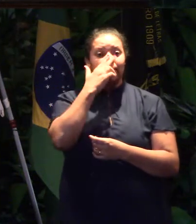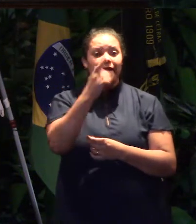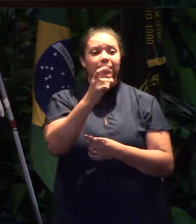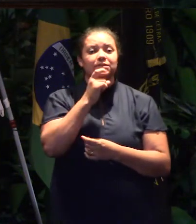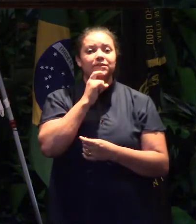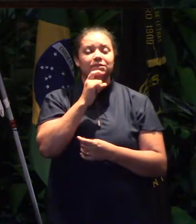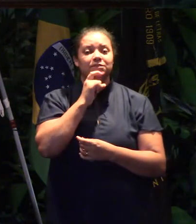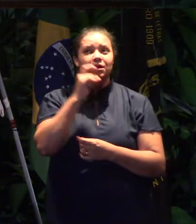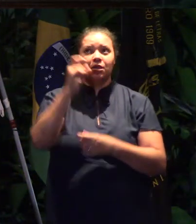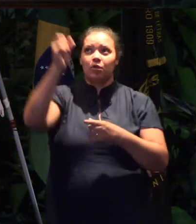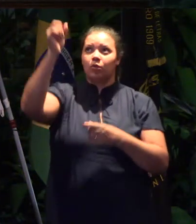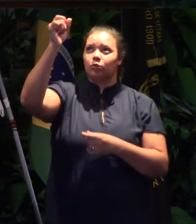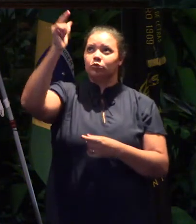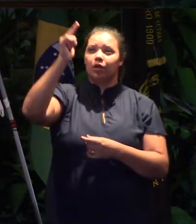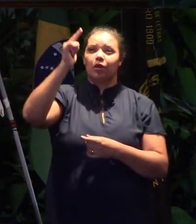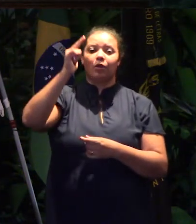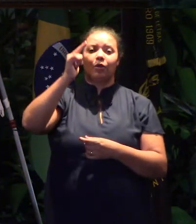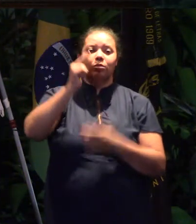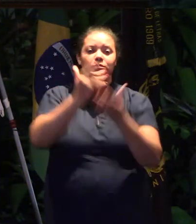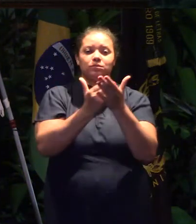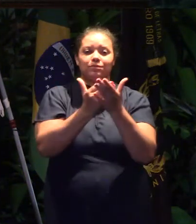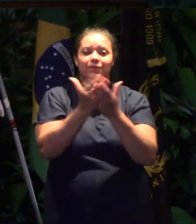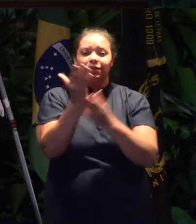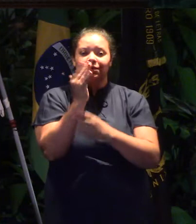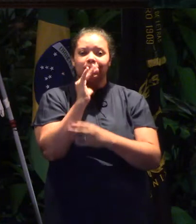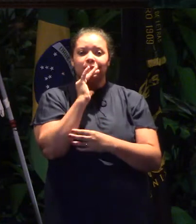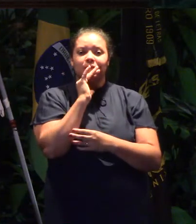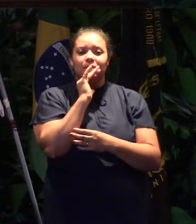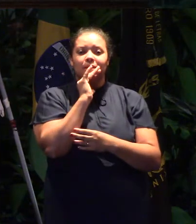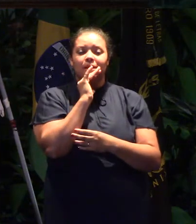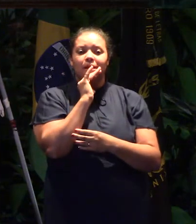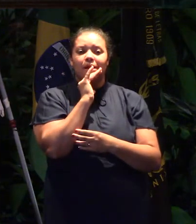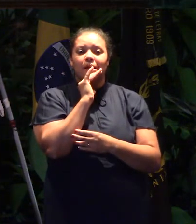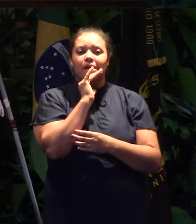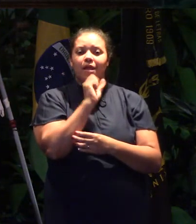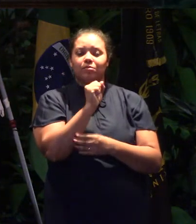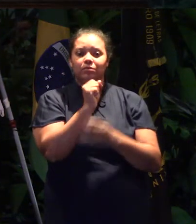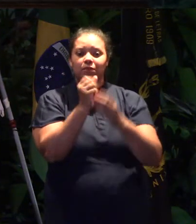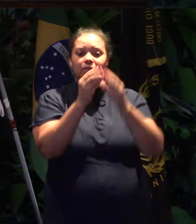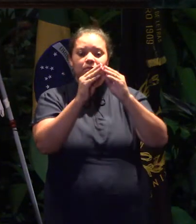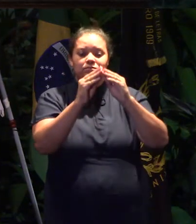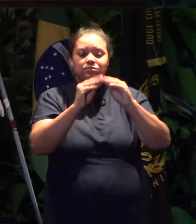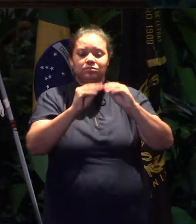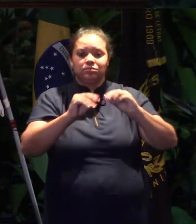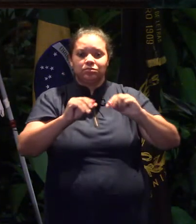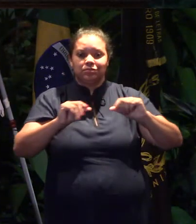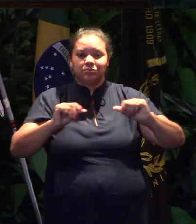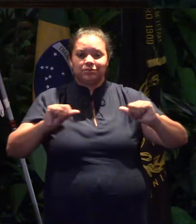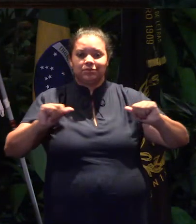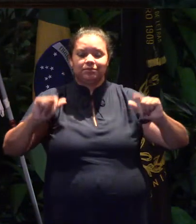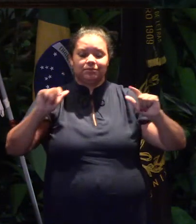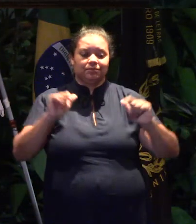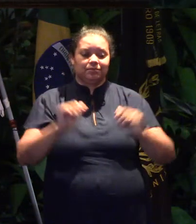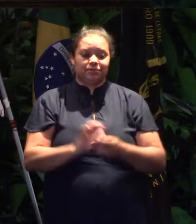sol, feitas para serem fruídas com urgência, antes que em água, depois em vapor, se